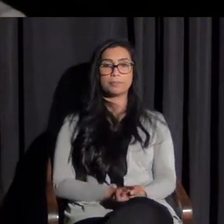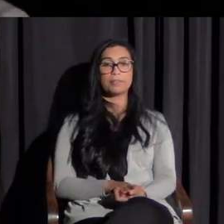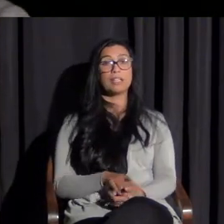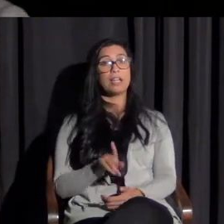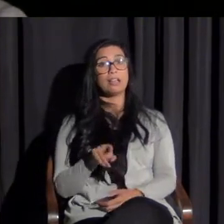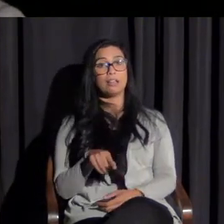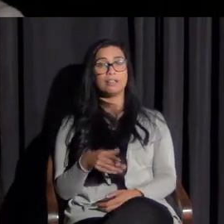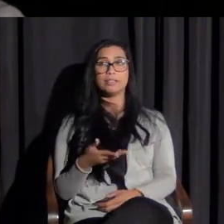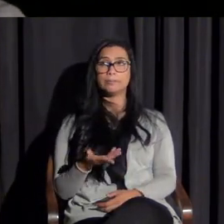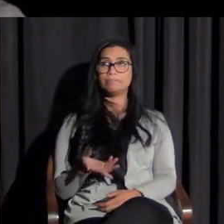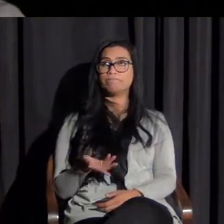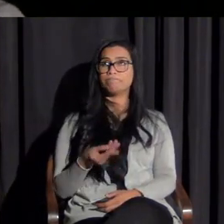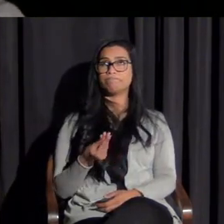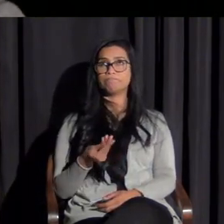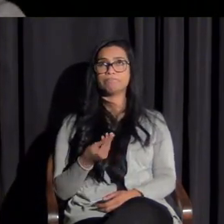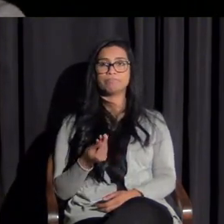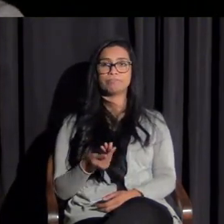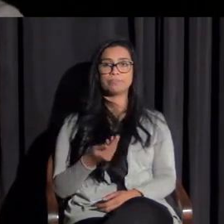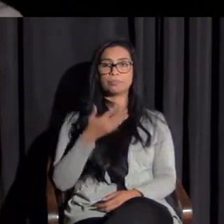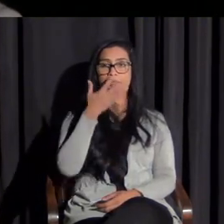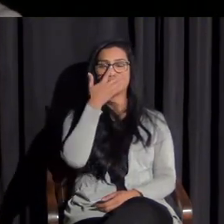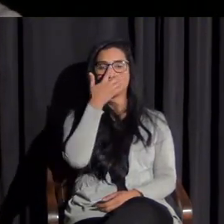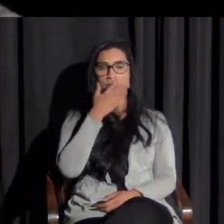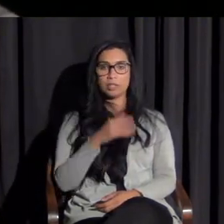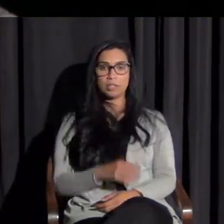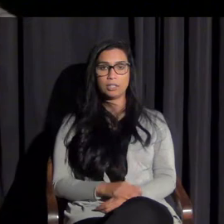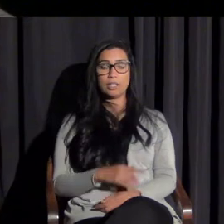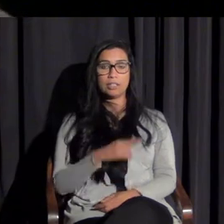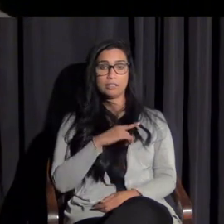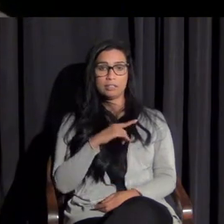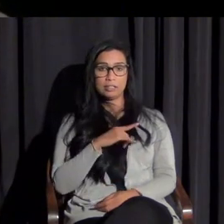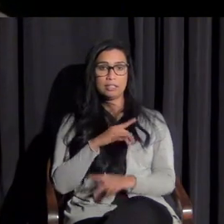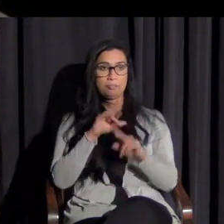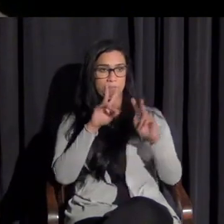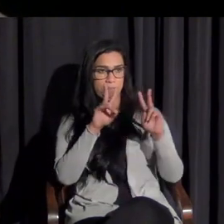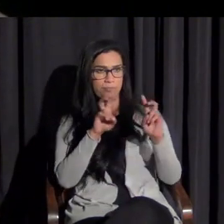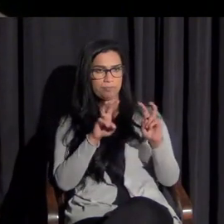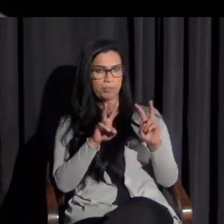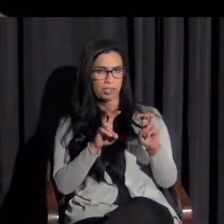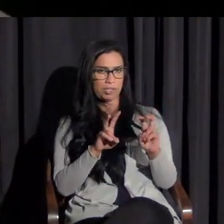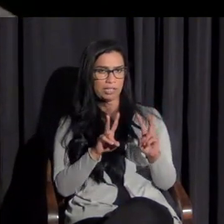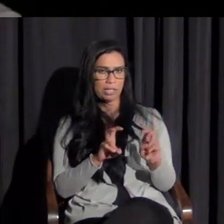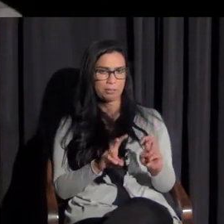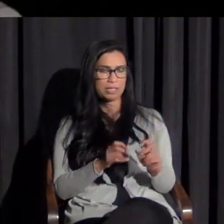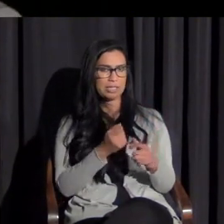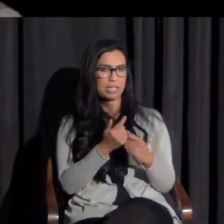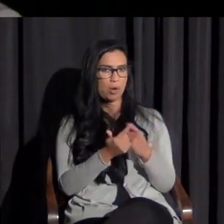Aí eu trouxe alguns trechos dessas entrevistas, né,